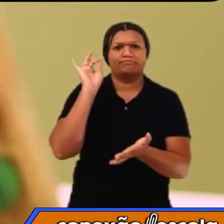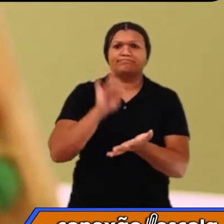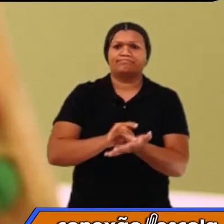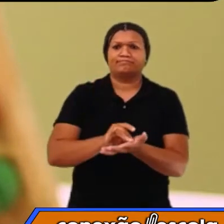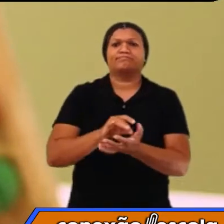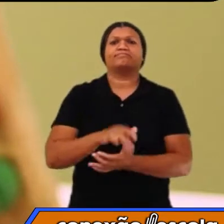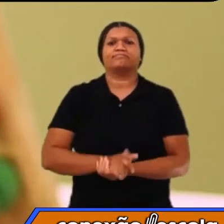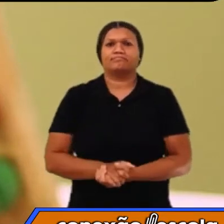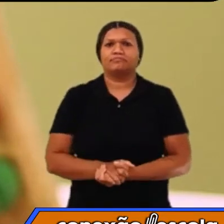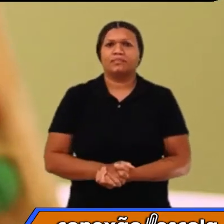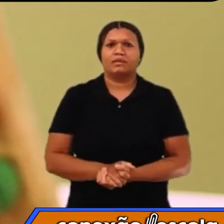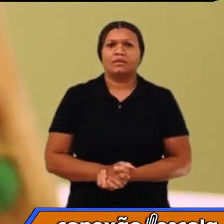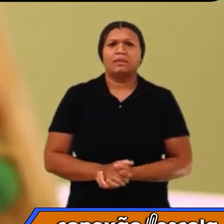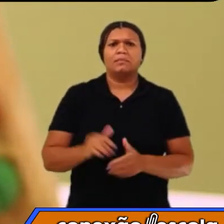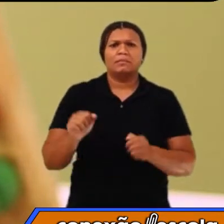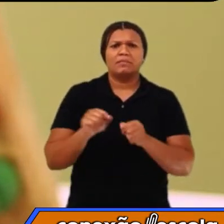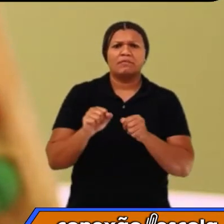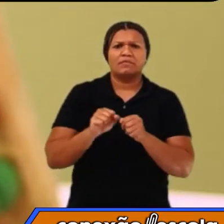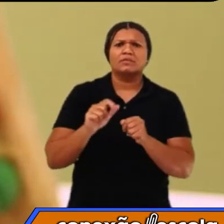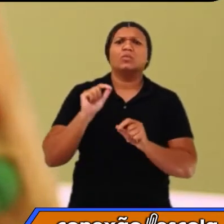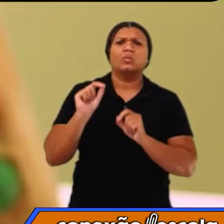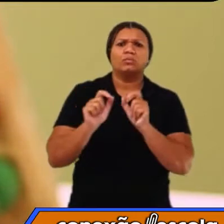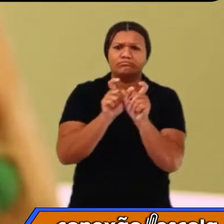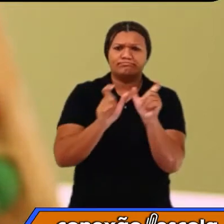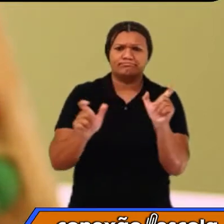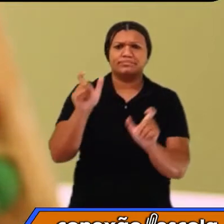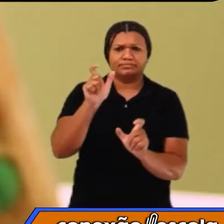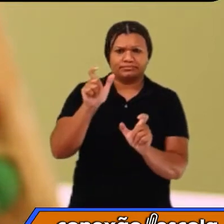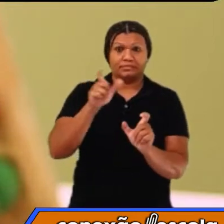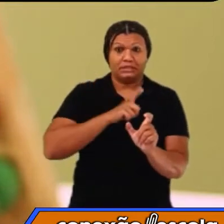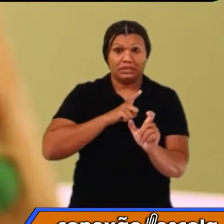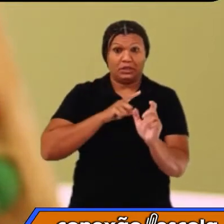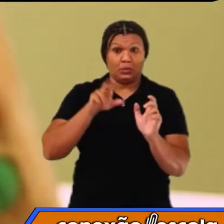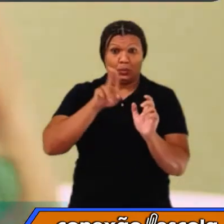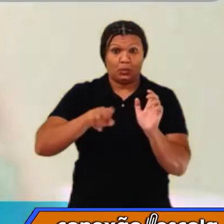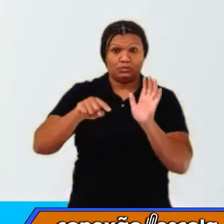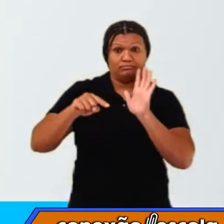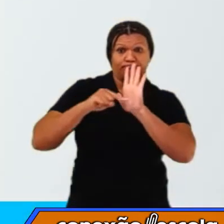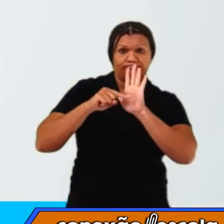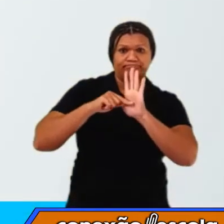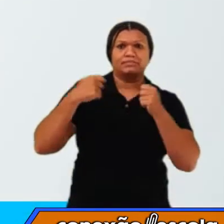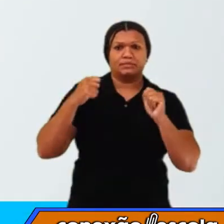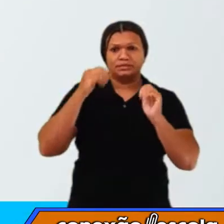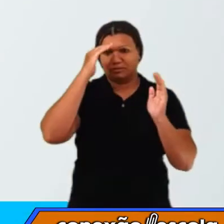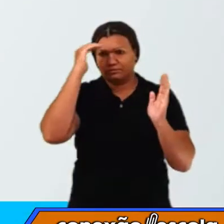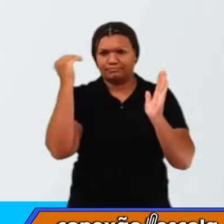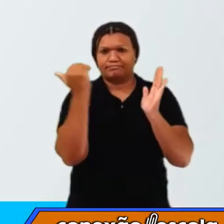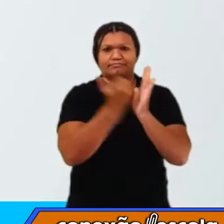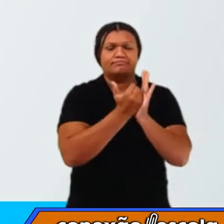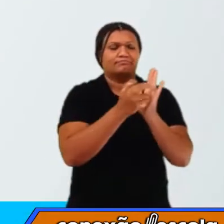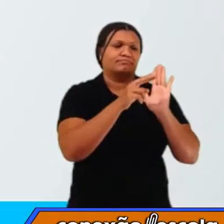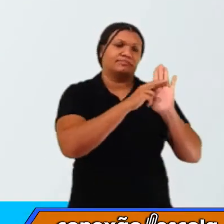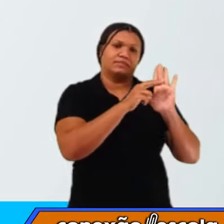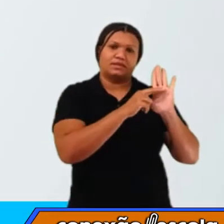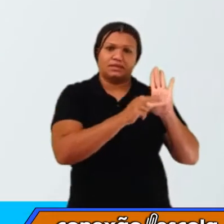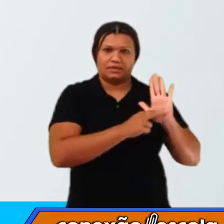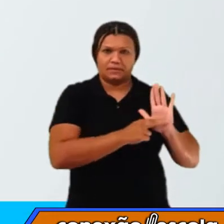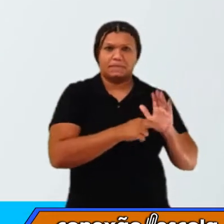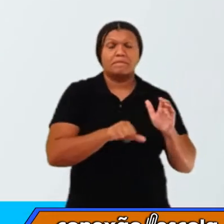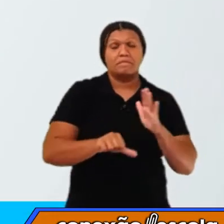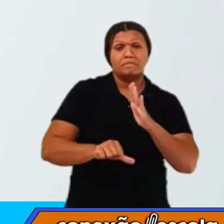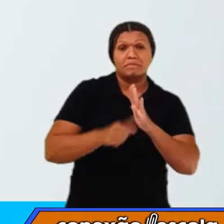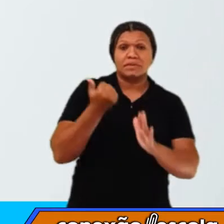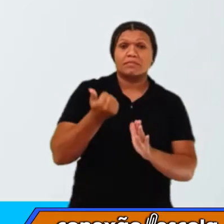determinar a uma potência com expoente negativo devemos obedecer a regra primeiro a gente escreve